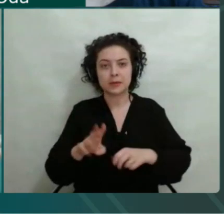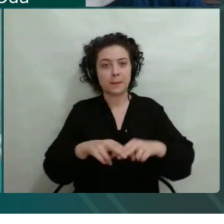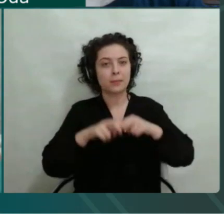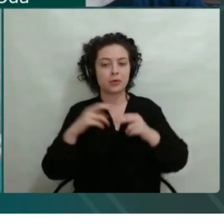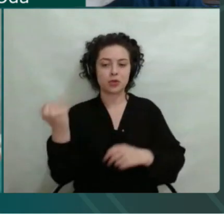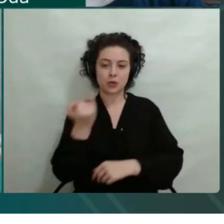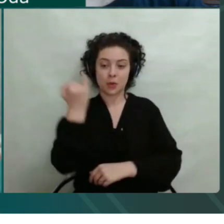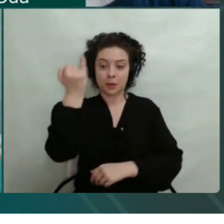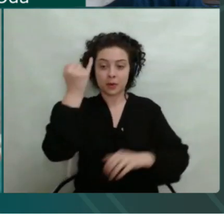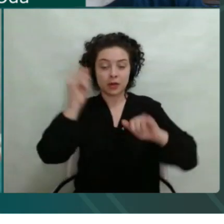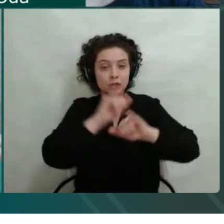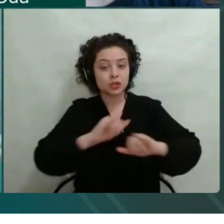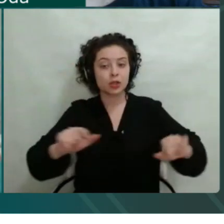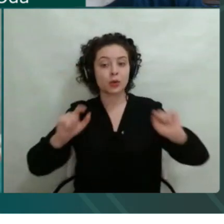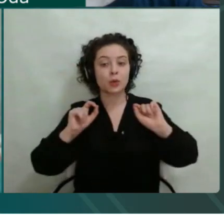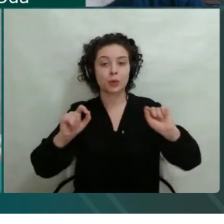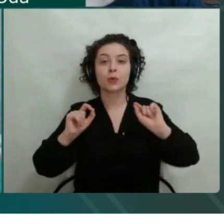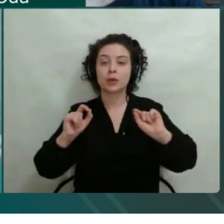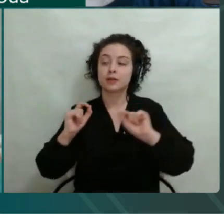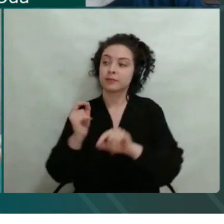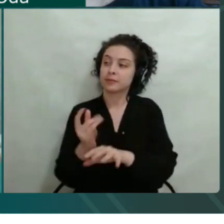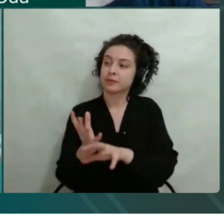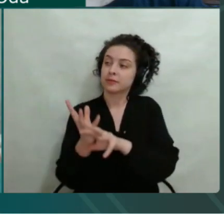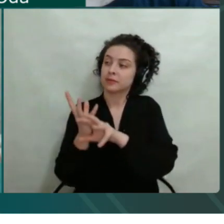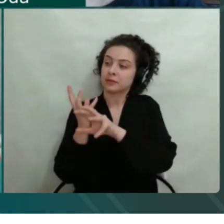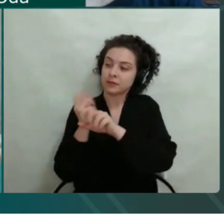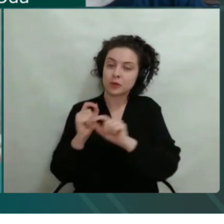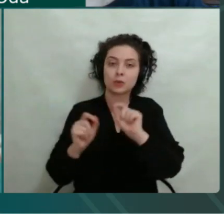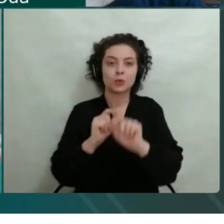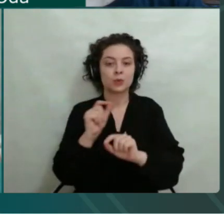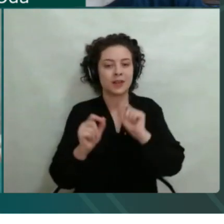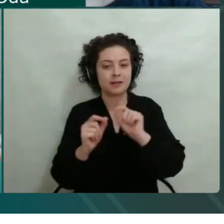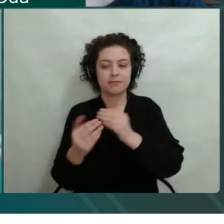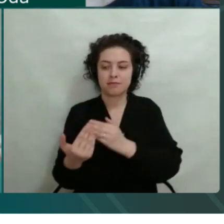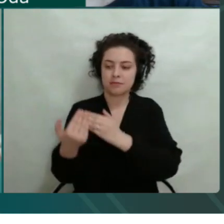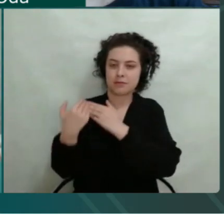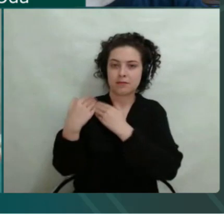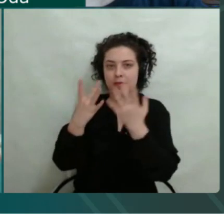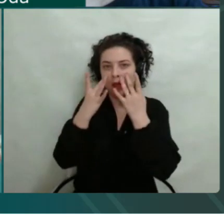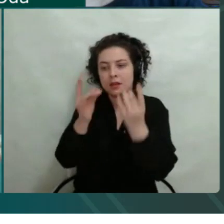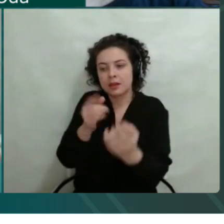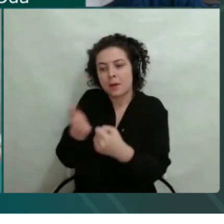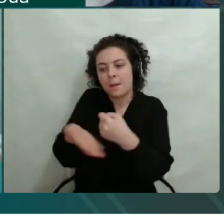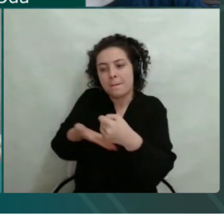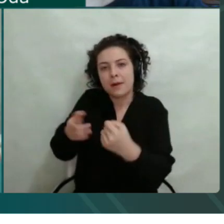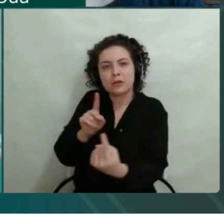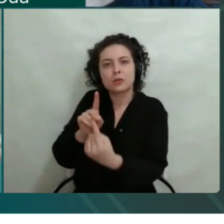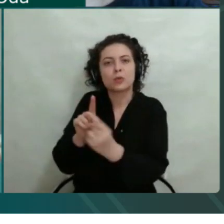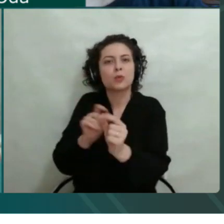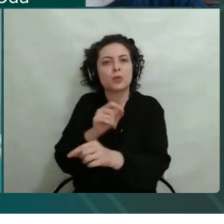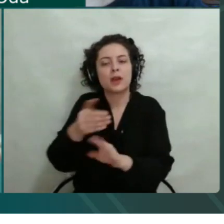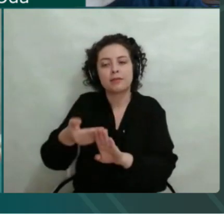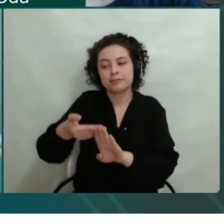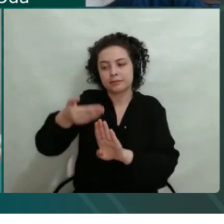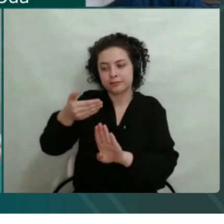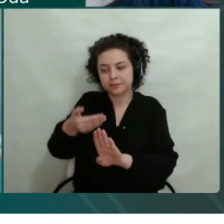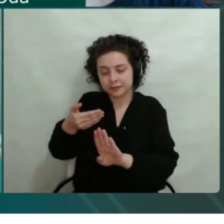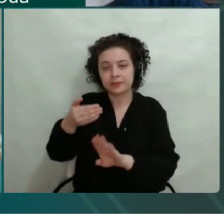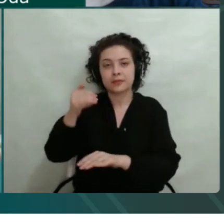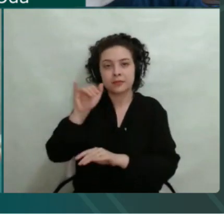fala, resgatar o papel da atenção básica. Essa atenção básica, que foi exemplo para o mundo